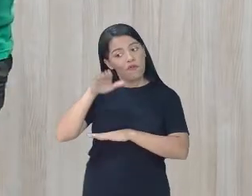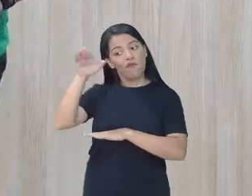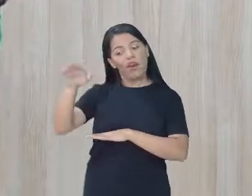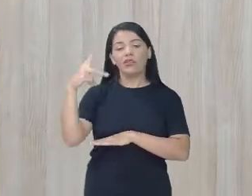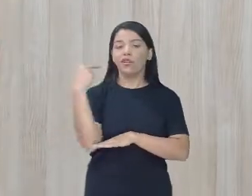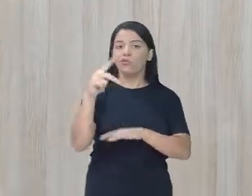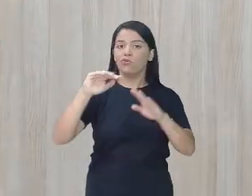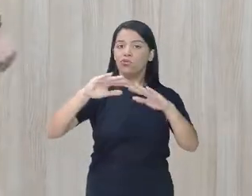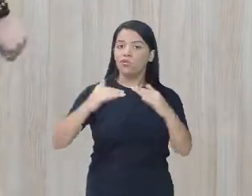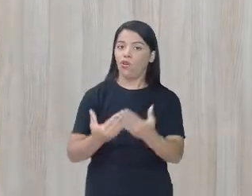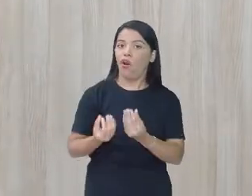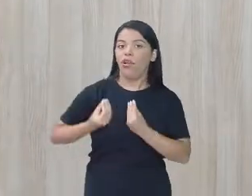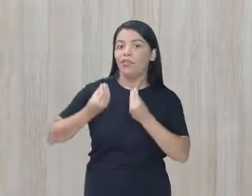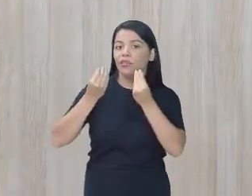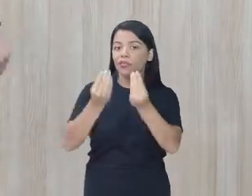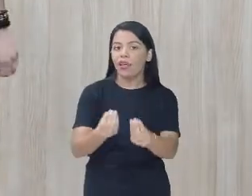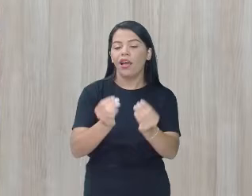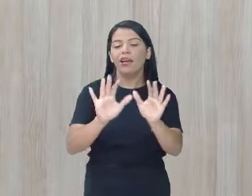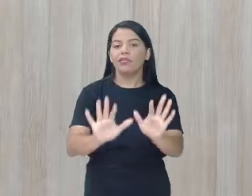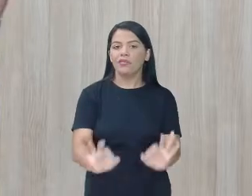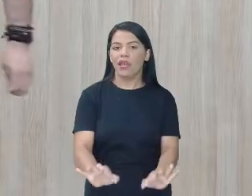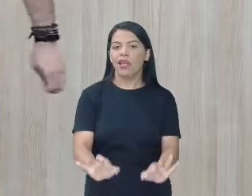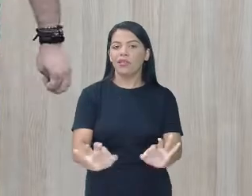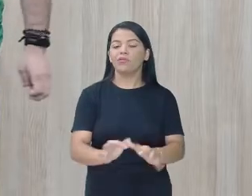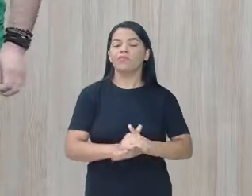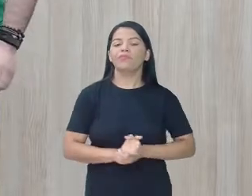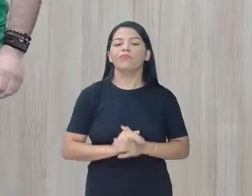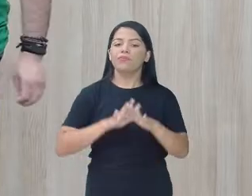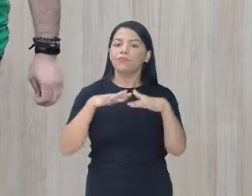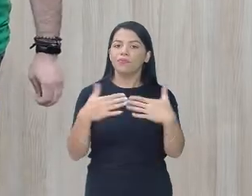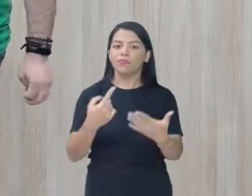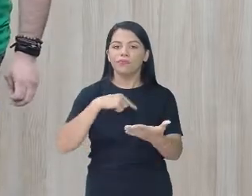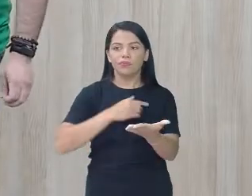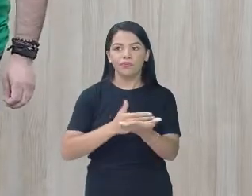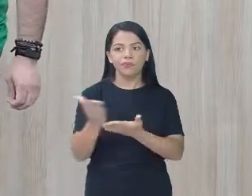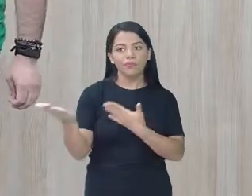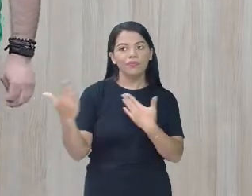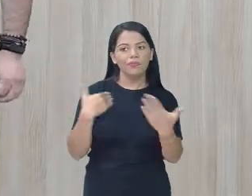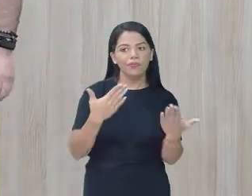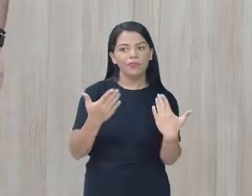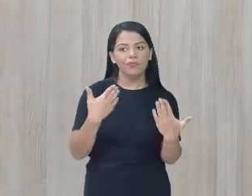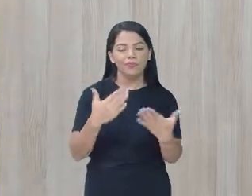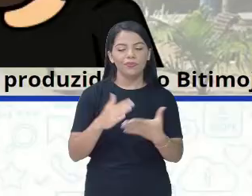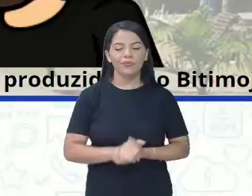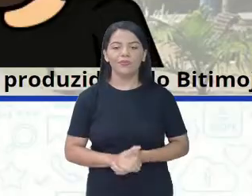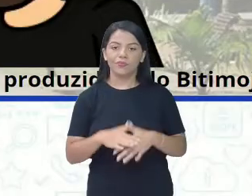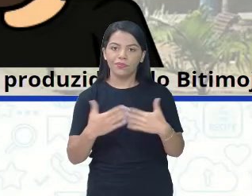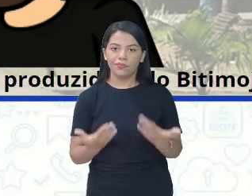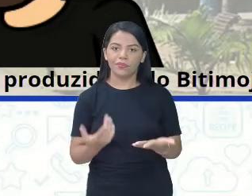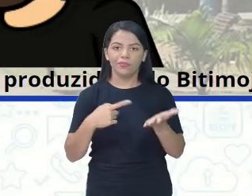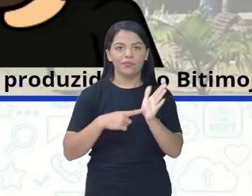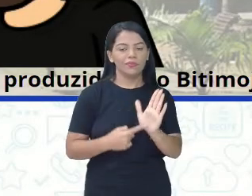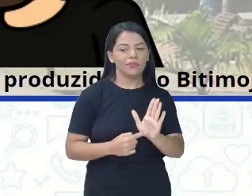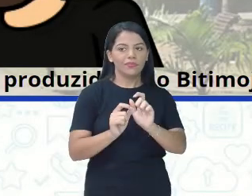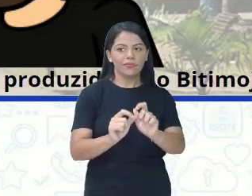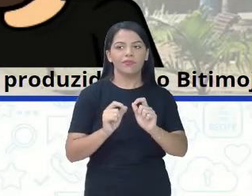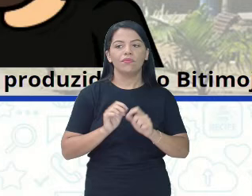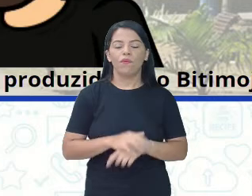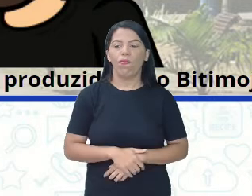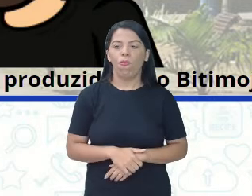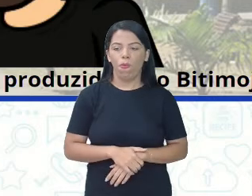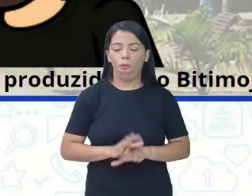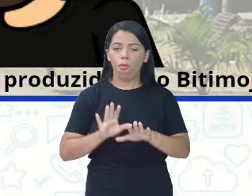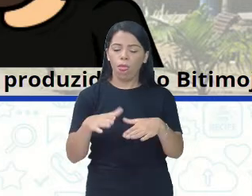Então vai se preparando aí. Aí vejam, para iniciar a nossa conversa, né? A gente coloca aqui, né? Que praças